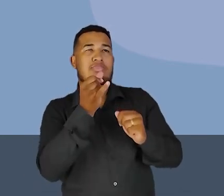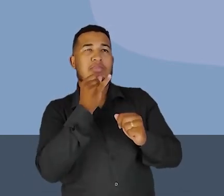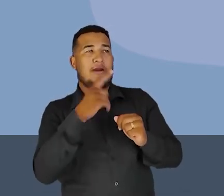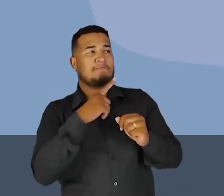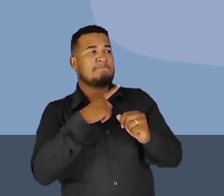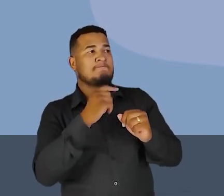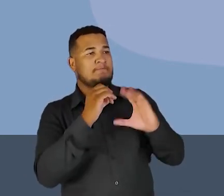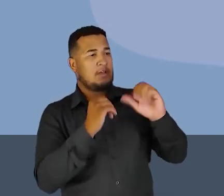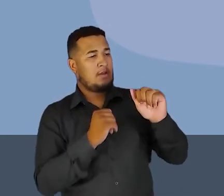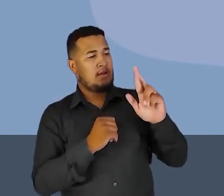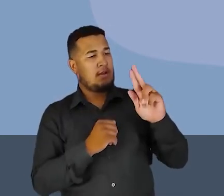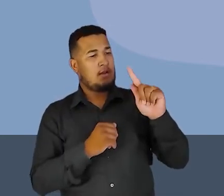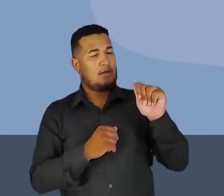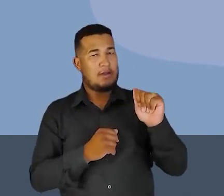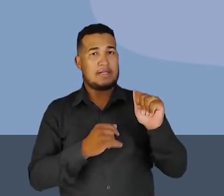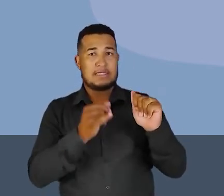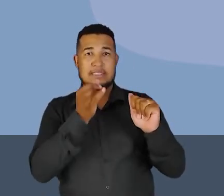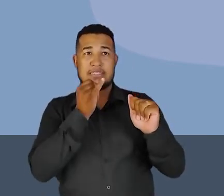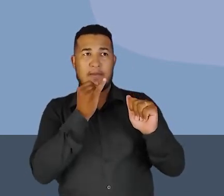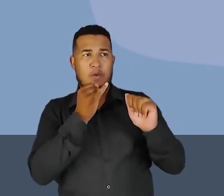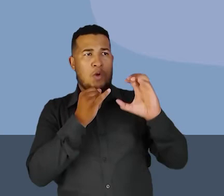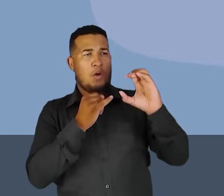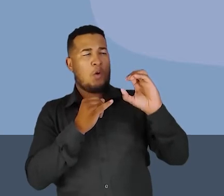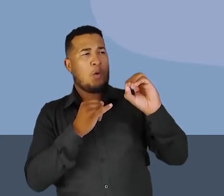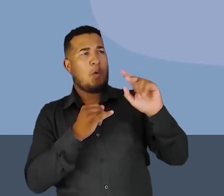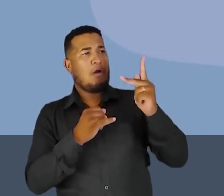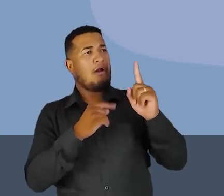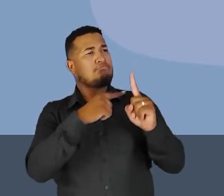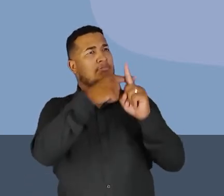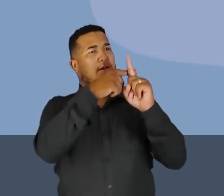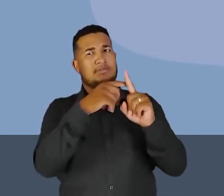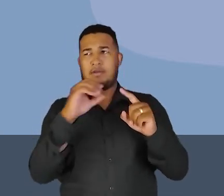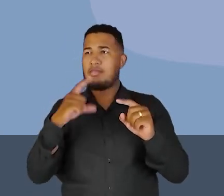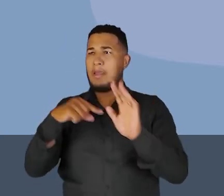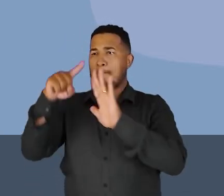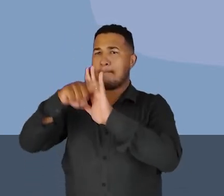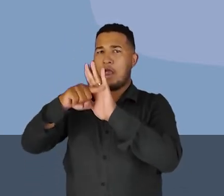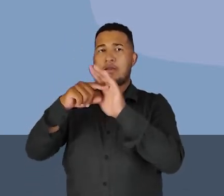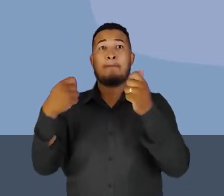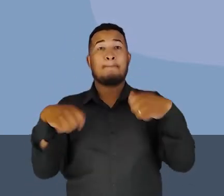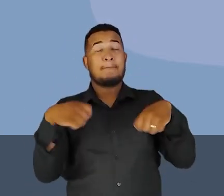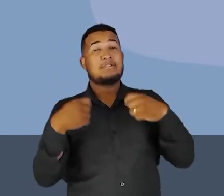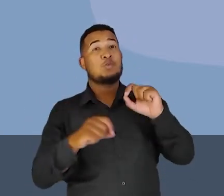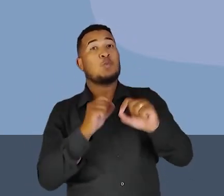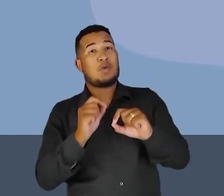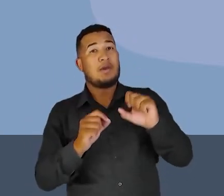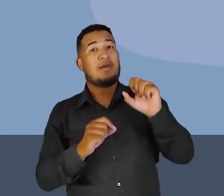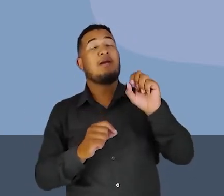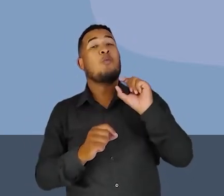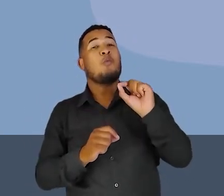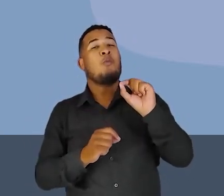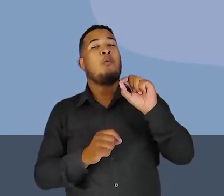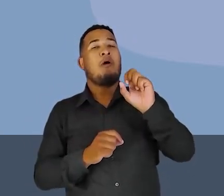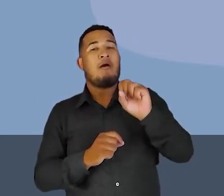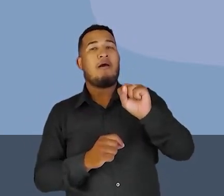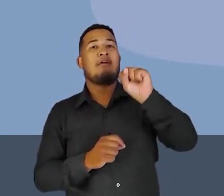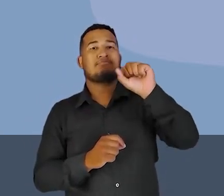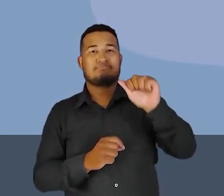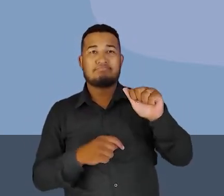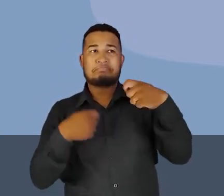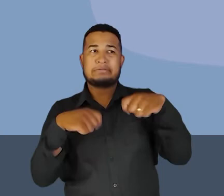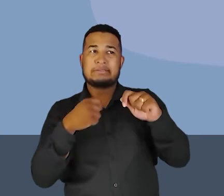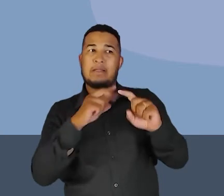por exemplo, no Na1+ com O2-, eu vou precisar de 2 átomos de sódio para estabelecer uma carga zero